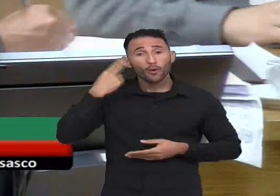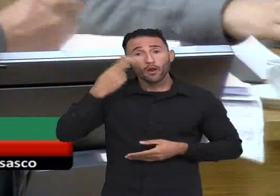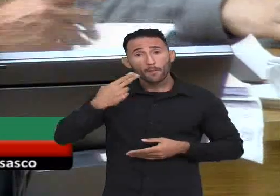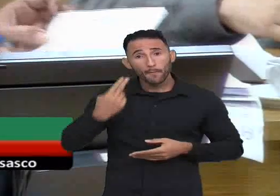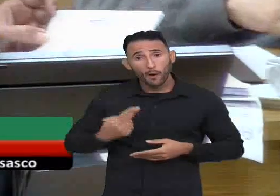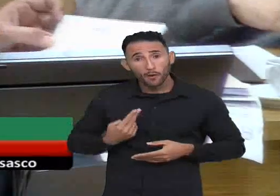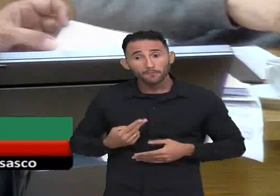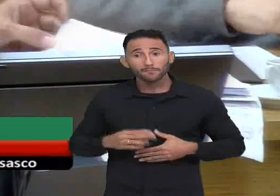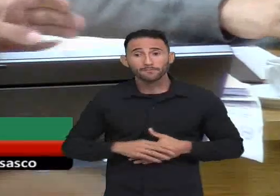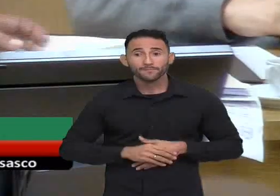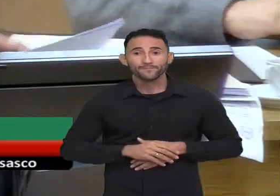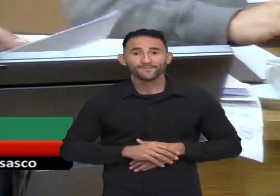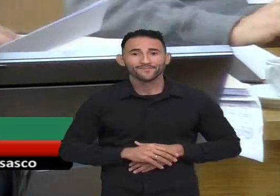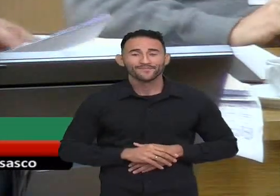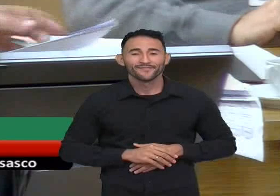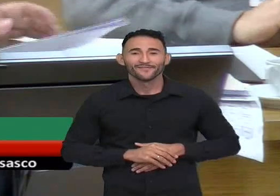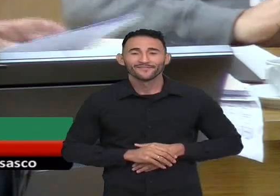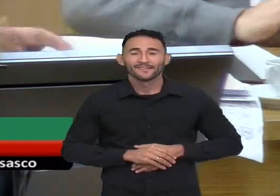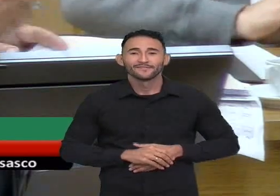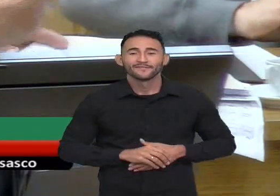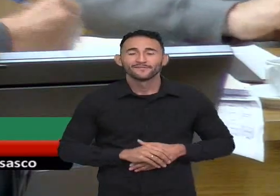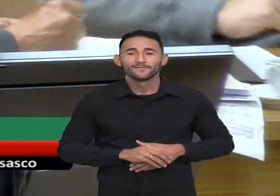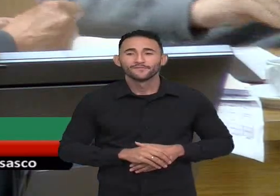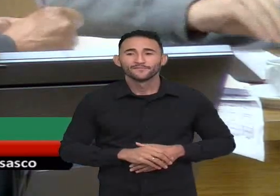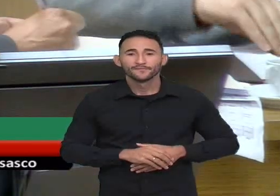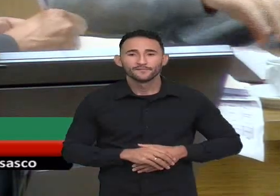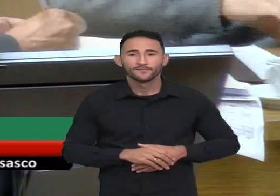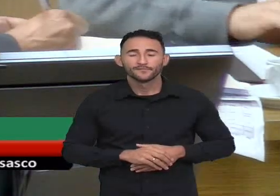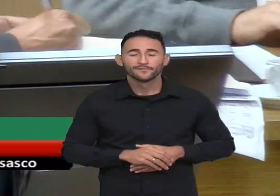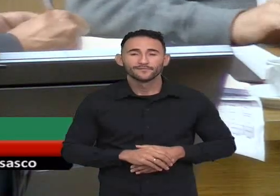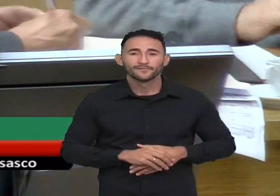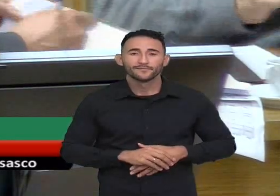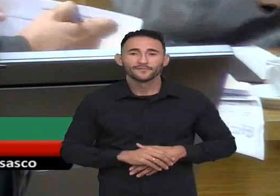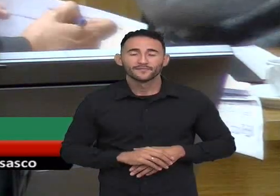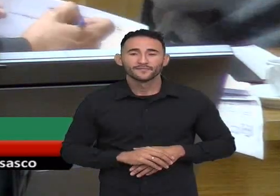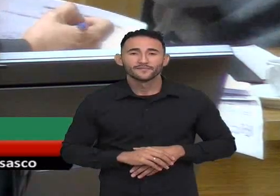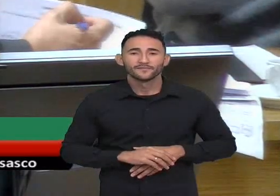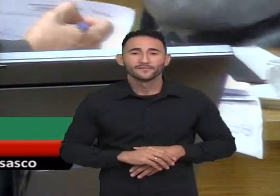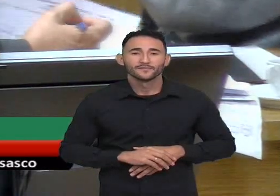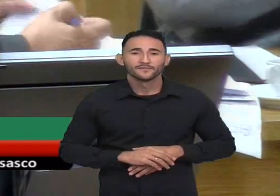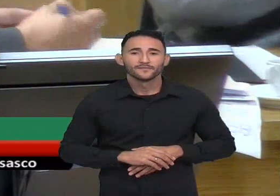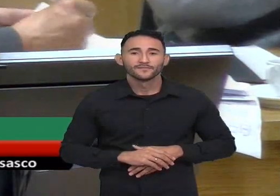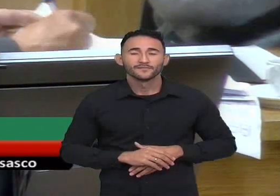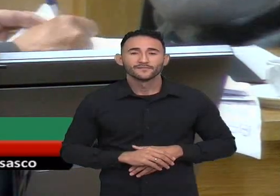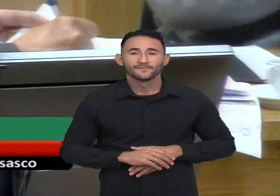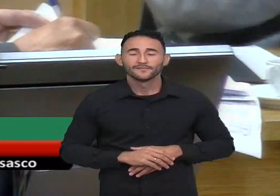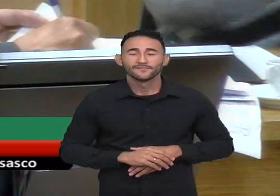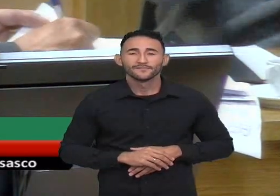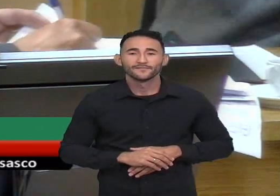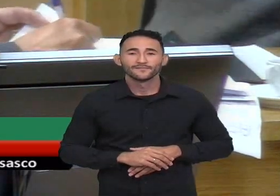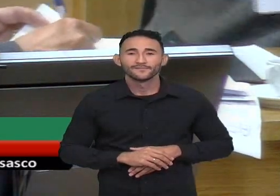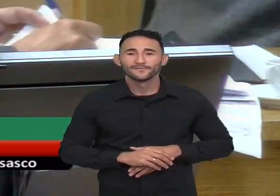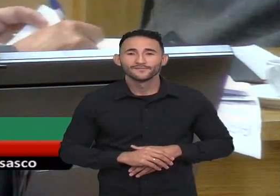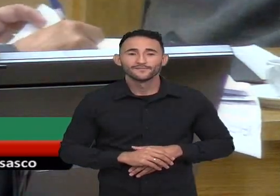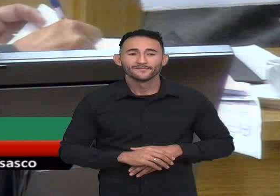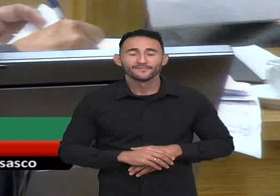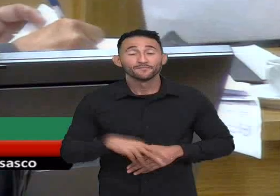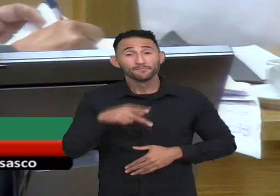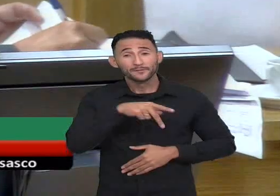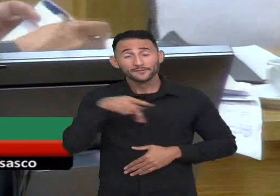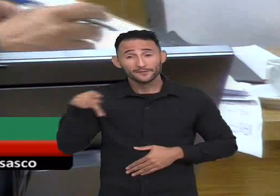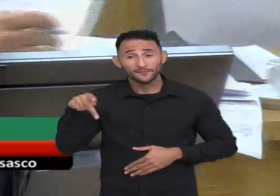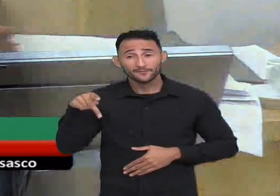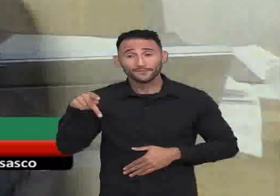Paula Rossi. Questão de ordem, presidente. Questão de ordem, vereador Emerson. É, presidente,